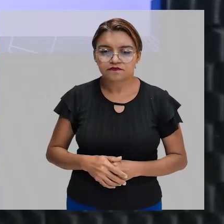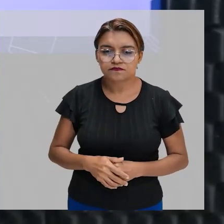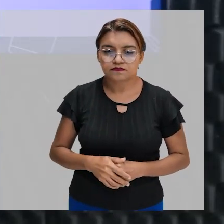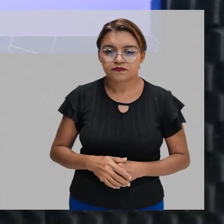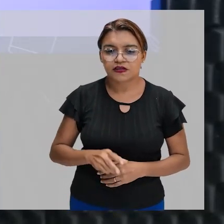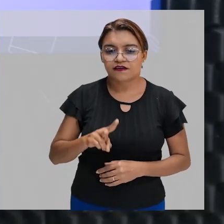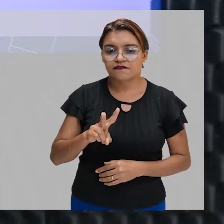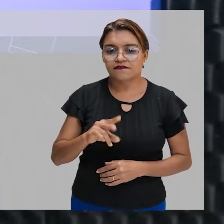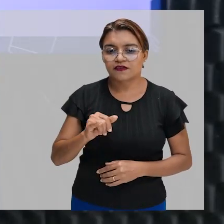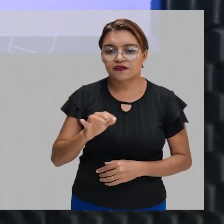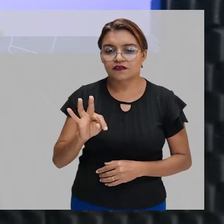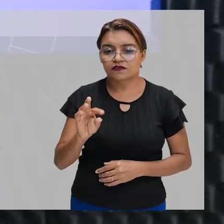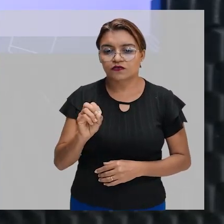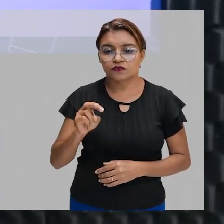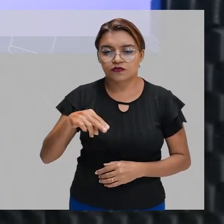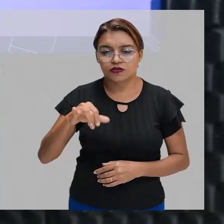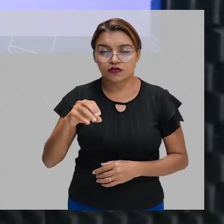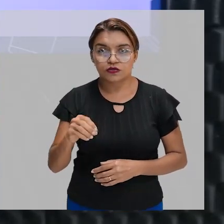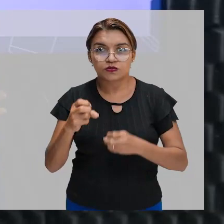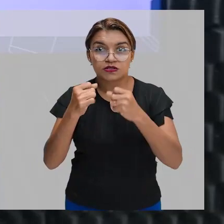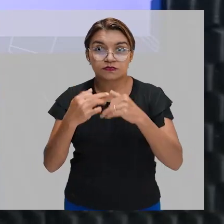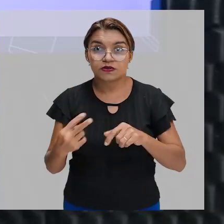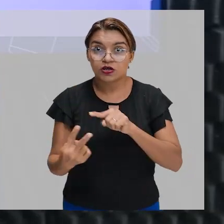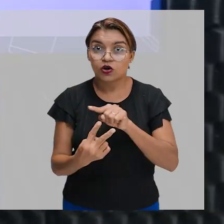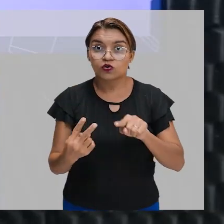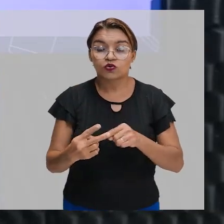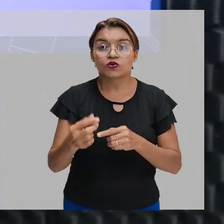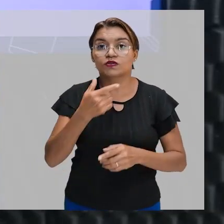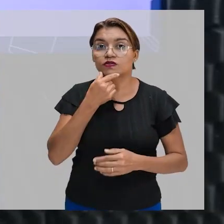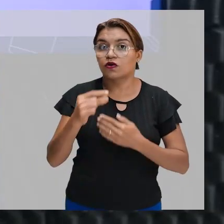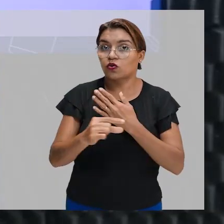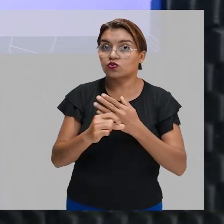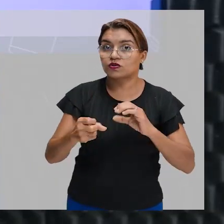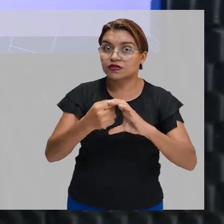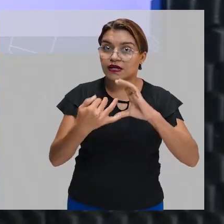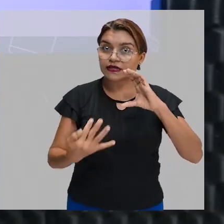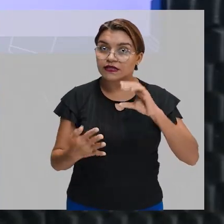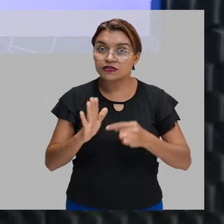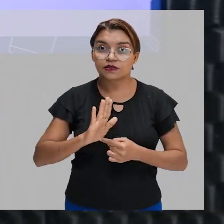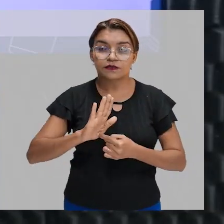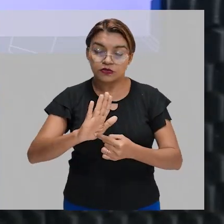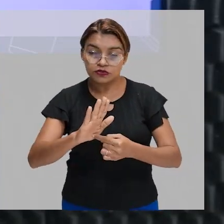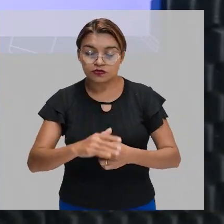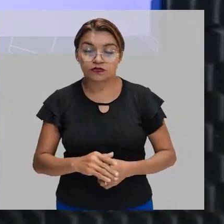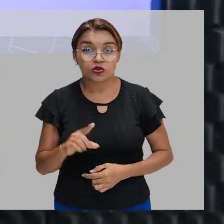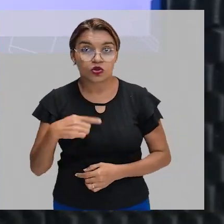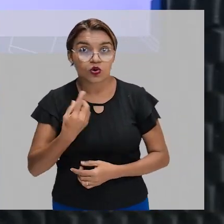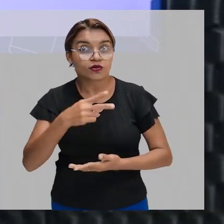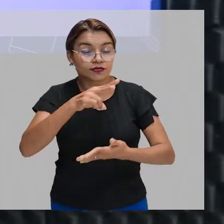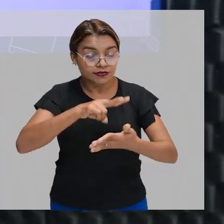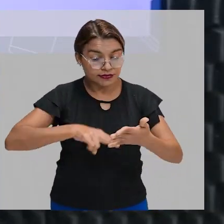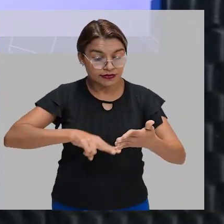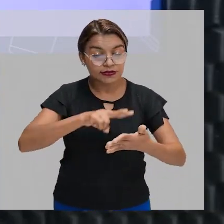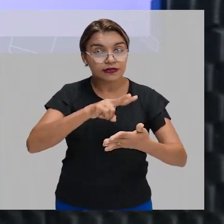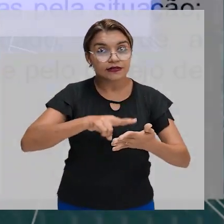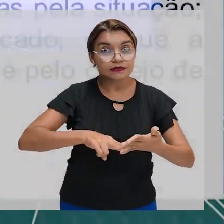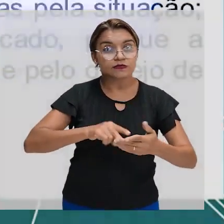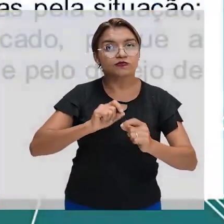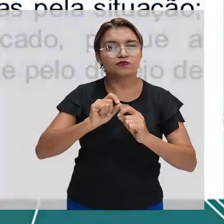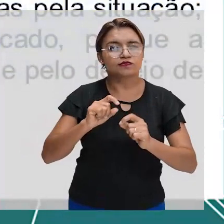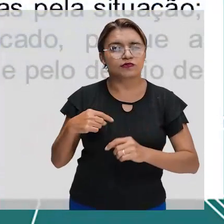fala dos dois autores colocando aí as suas características a partir do que nós lemos